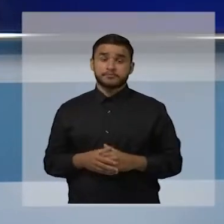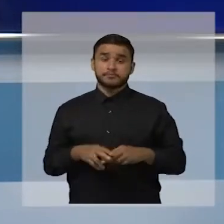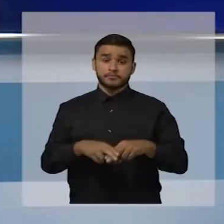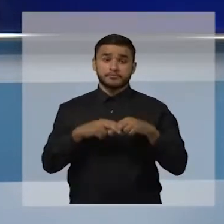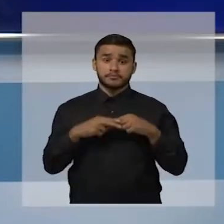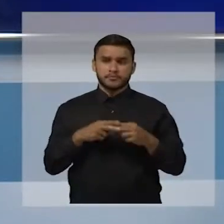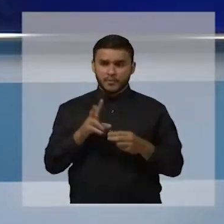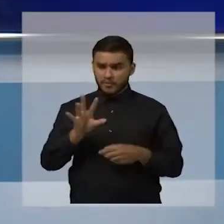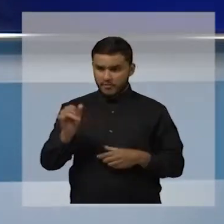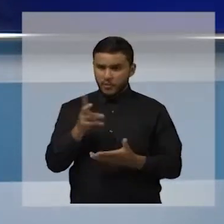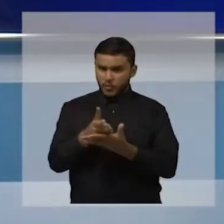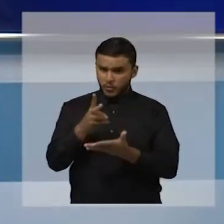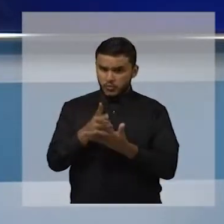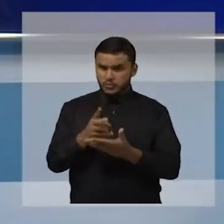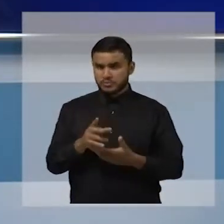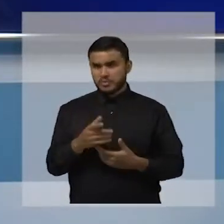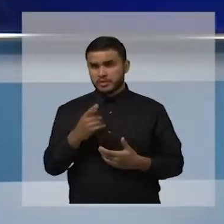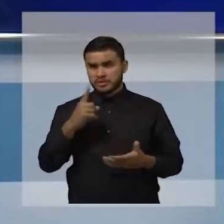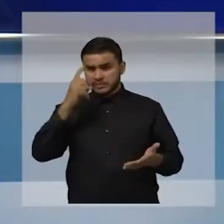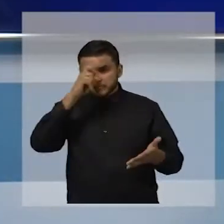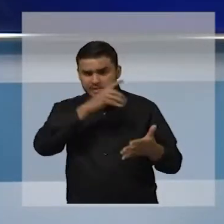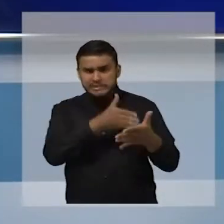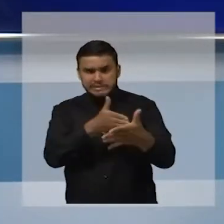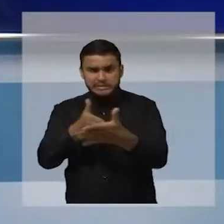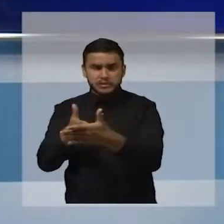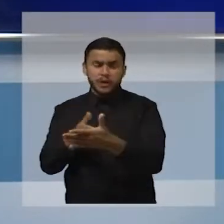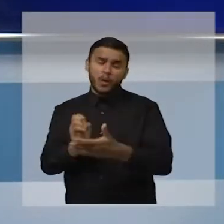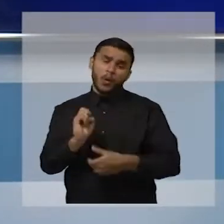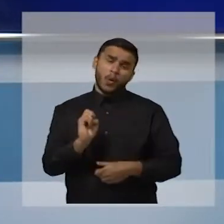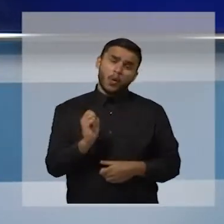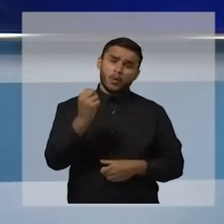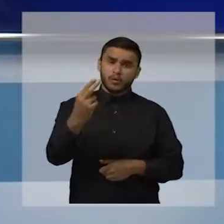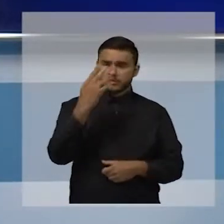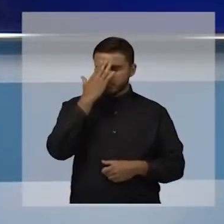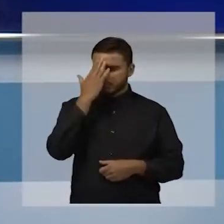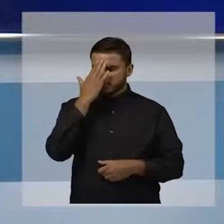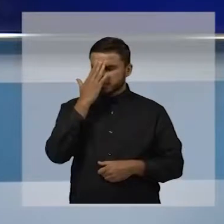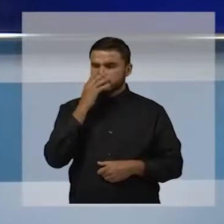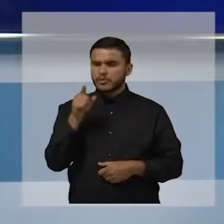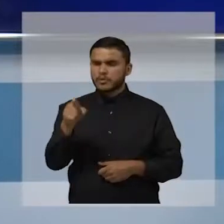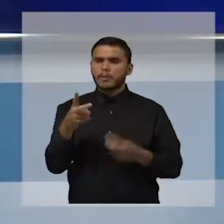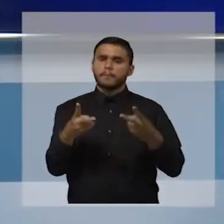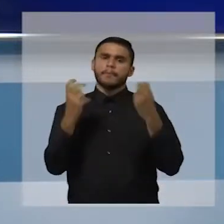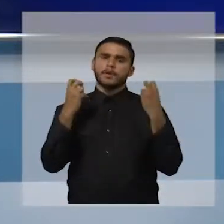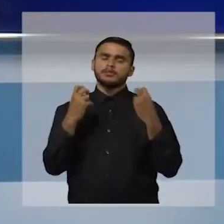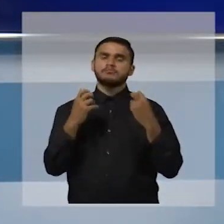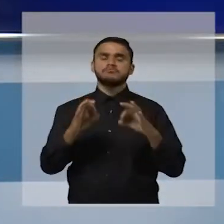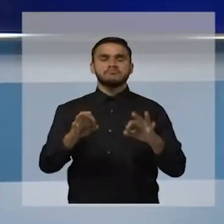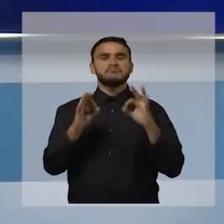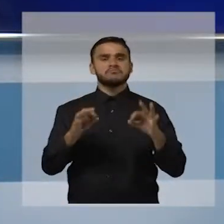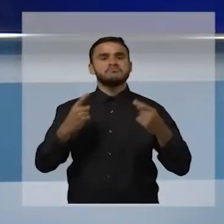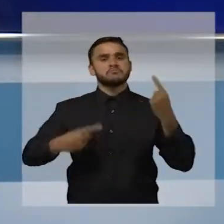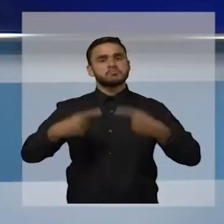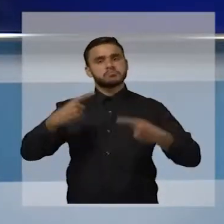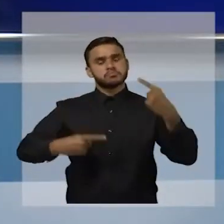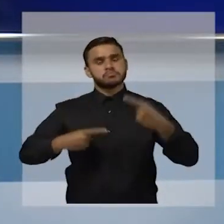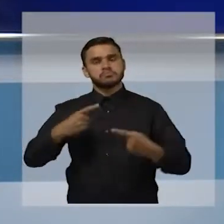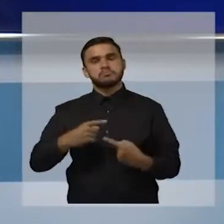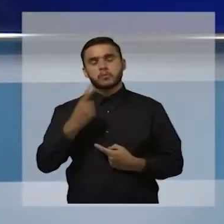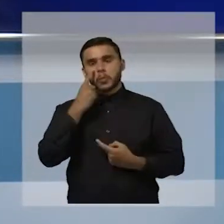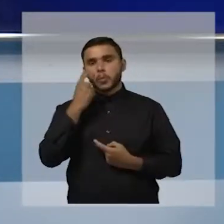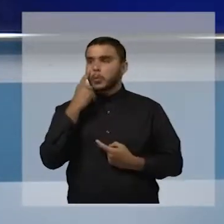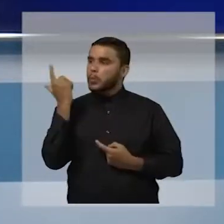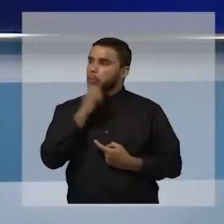pires na mão, ou você, ao contrário, enxerga que há uma consciência já política suficientemente para que se